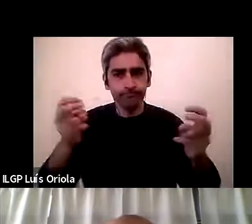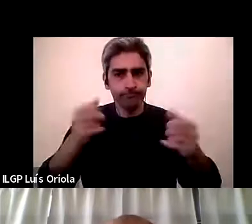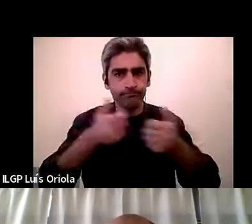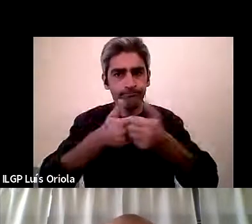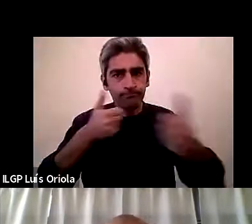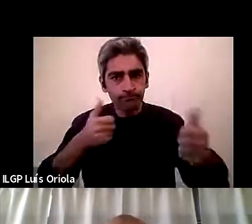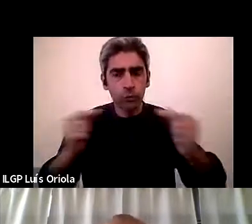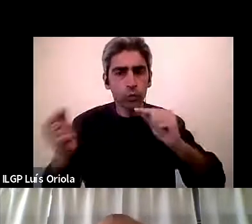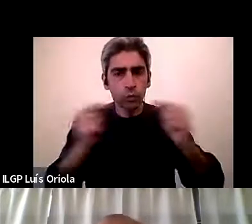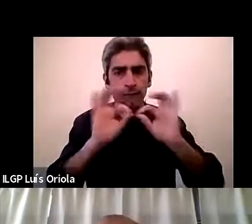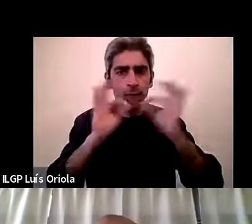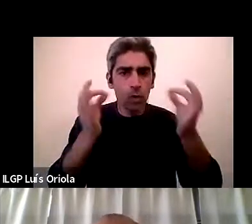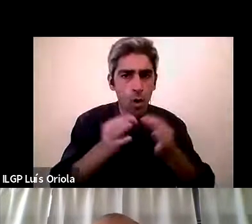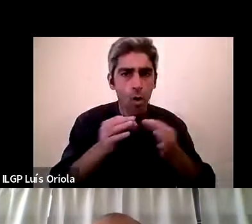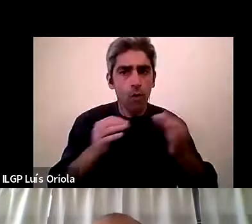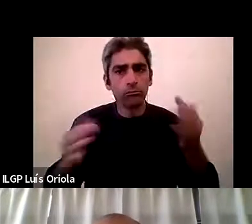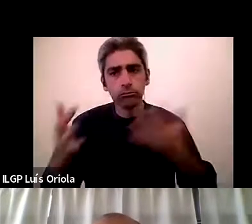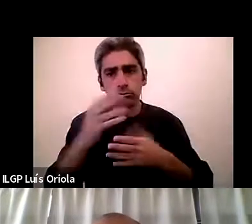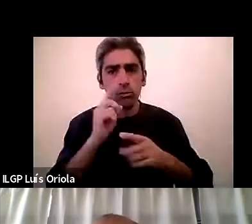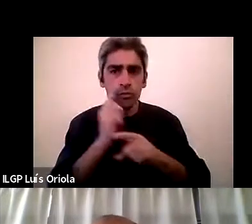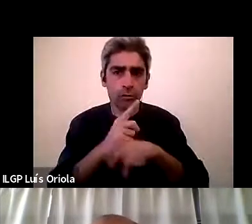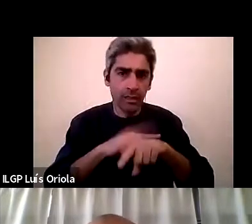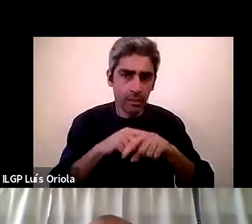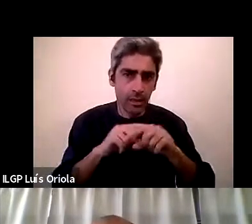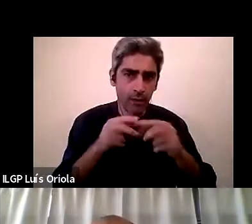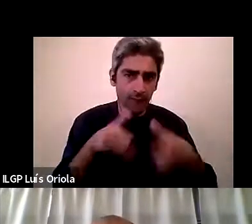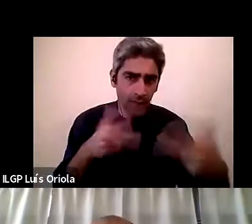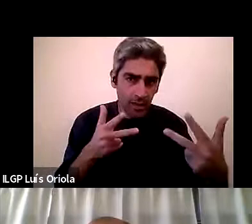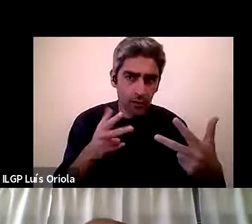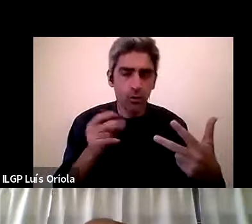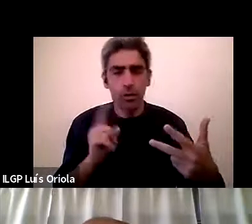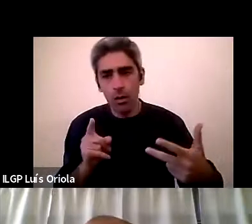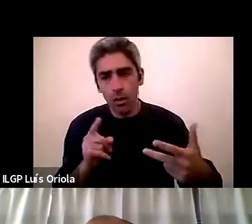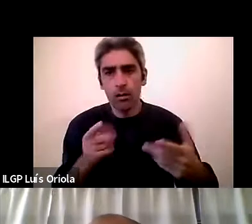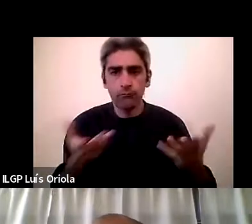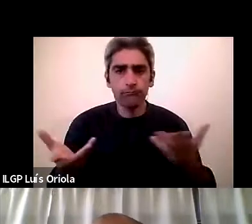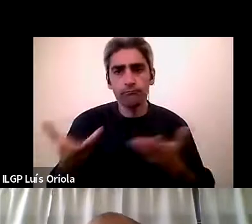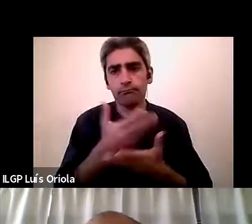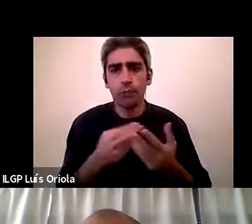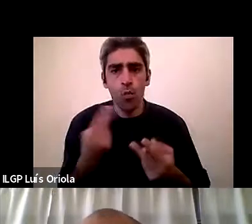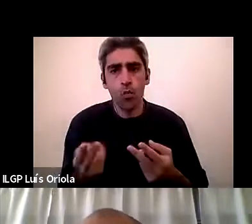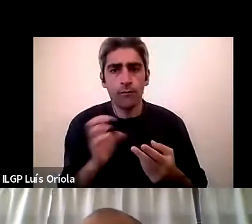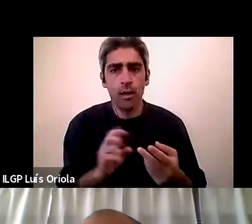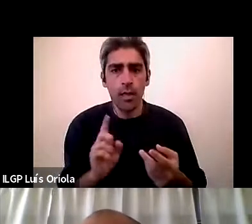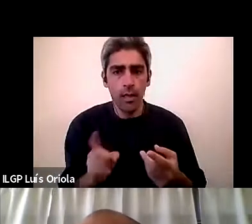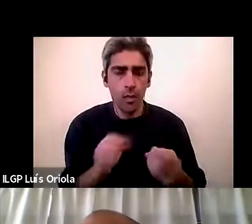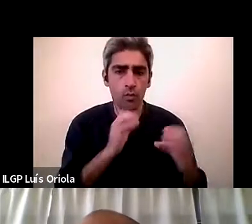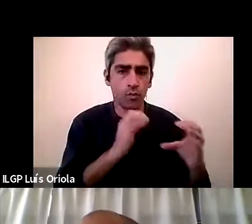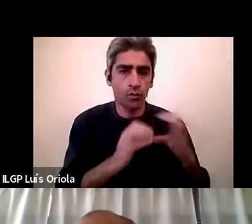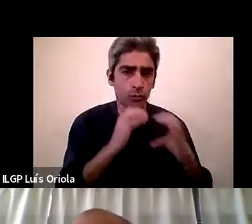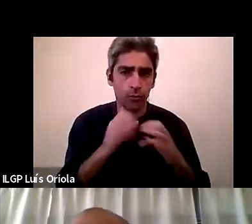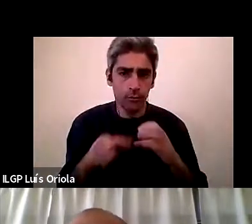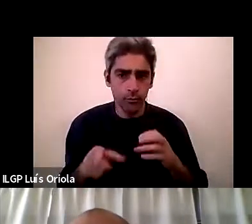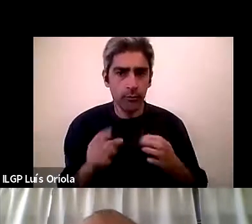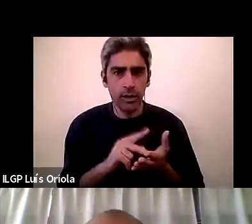discussões em fóruns, em momentos síncronos de vídeo, e tivemos de utilizar, mediante a comunicação mediada